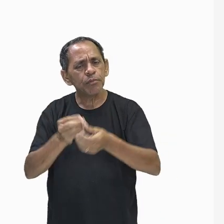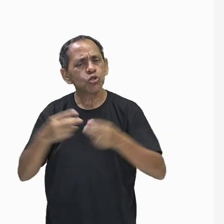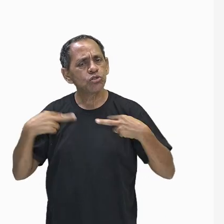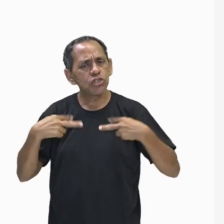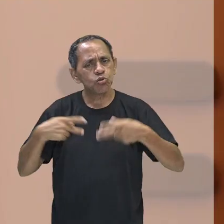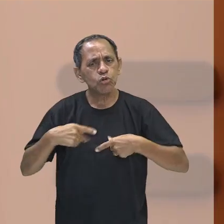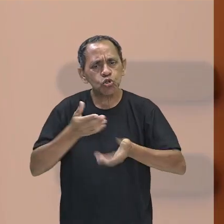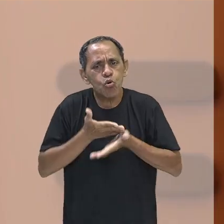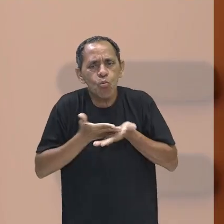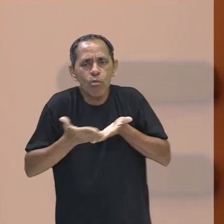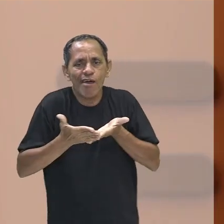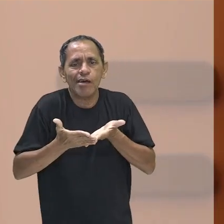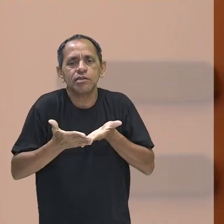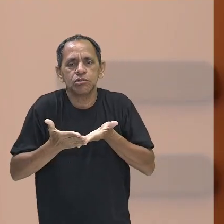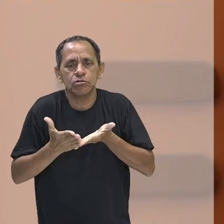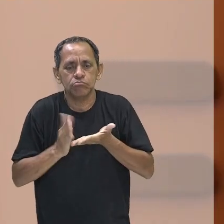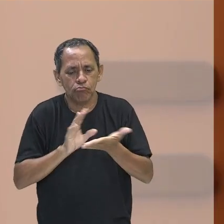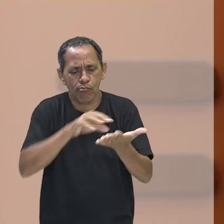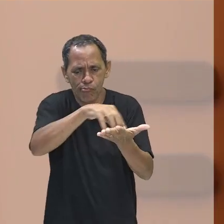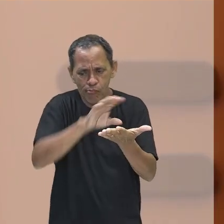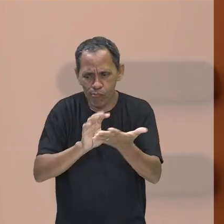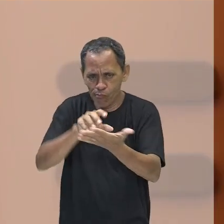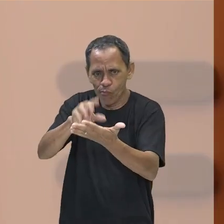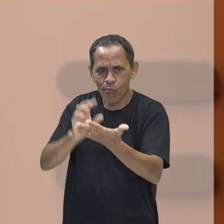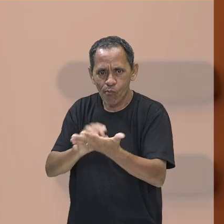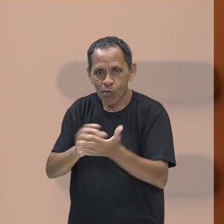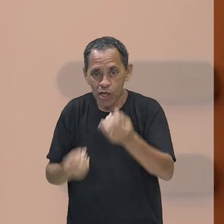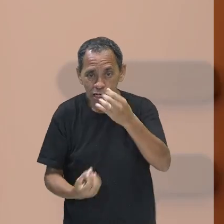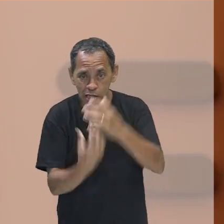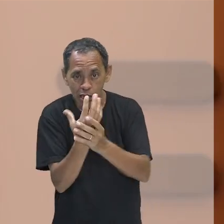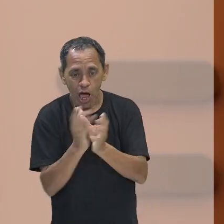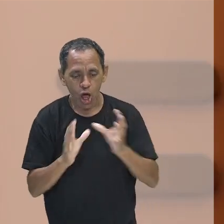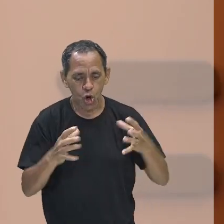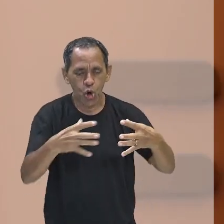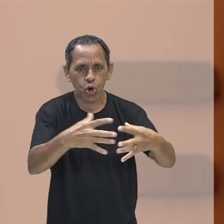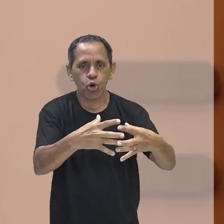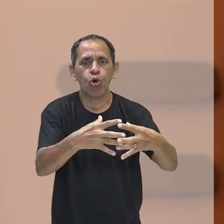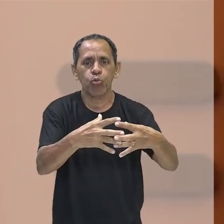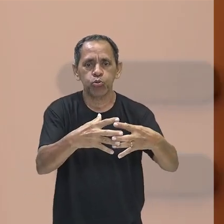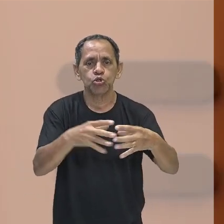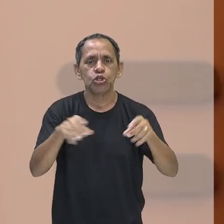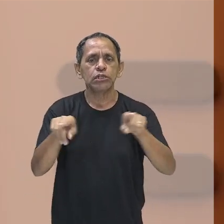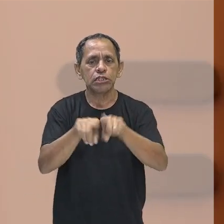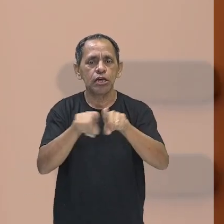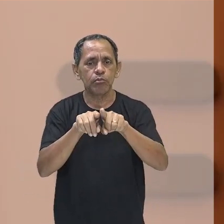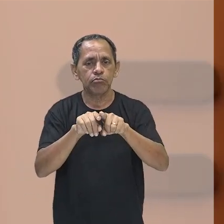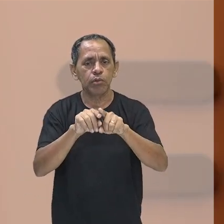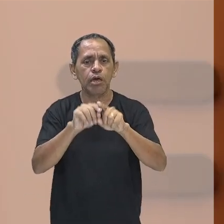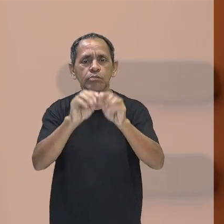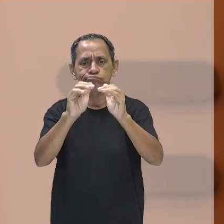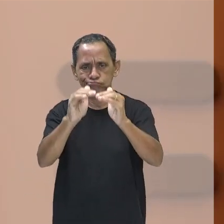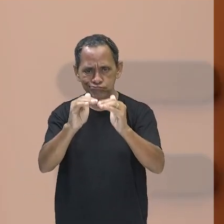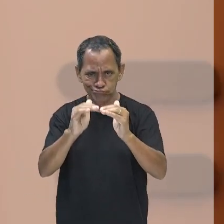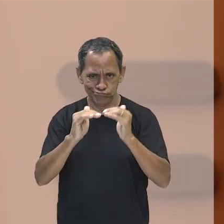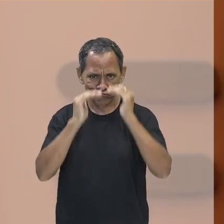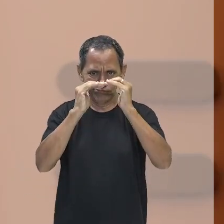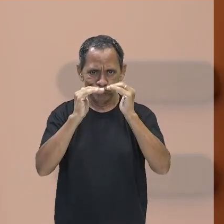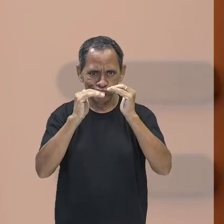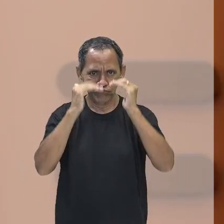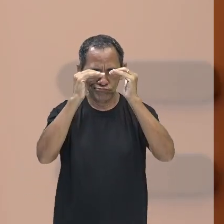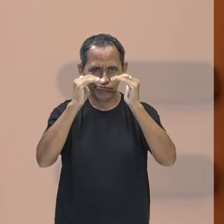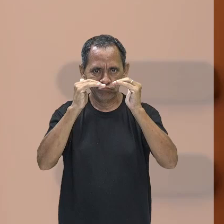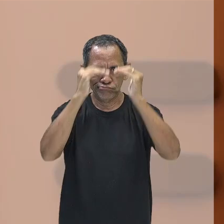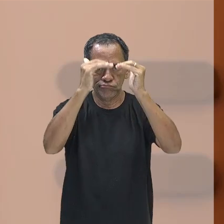se agrupar e também se hierarquizar. O que é hierarquizar, professor? É